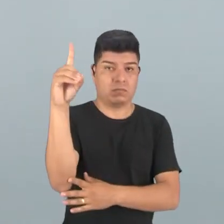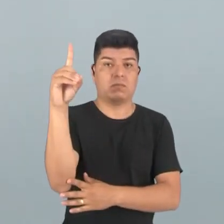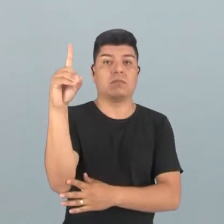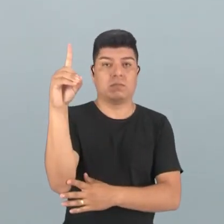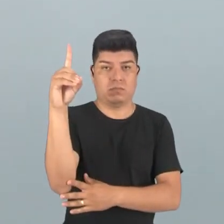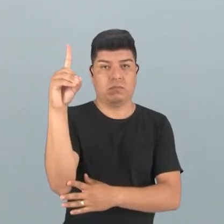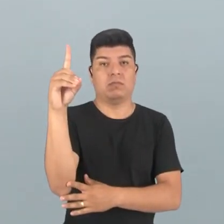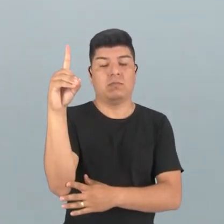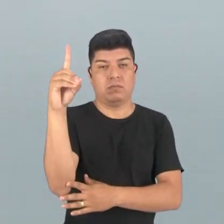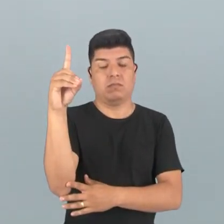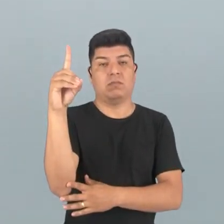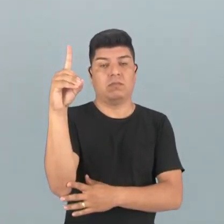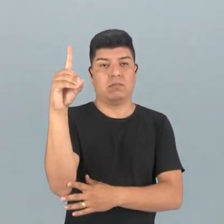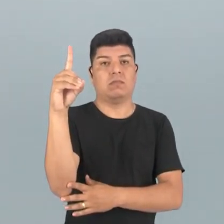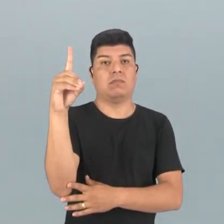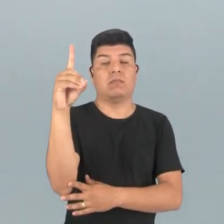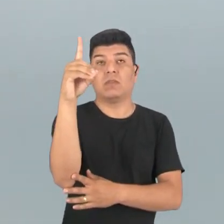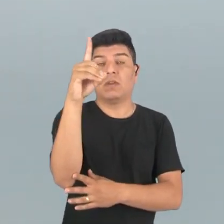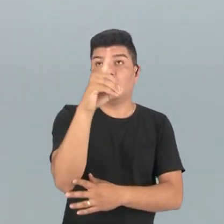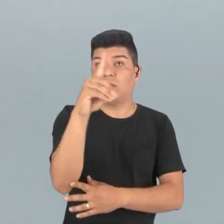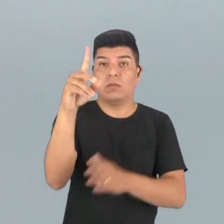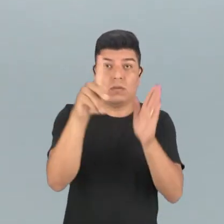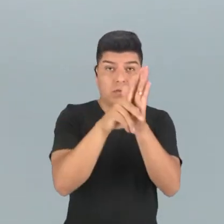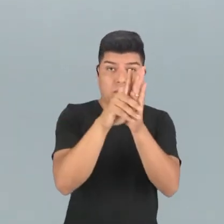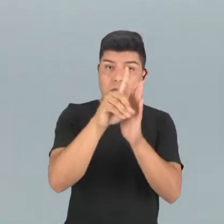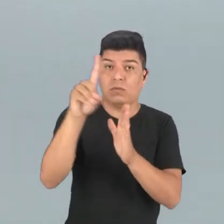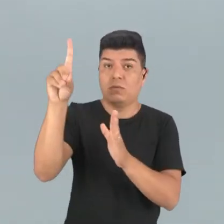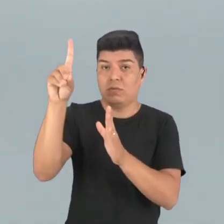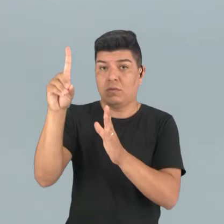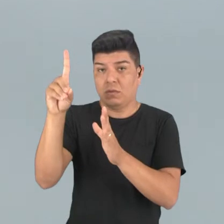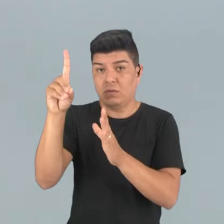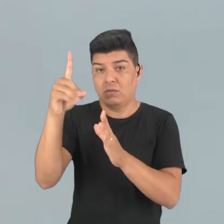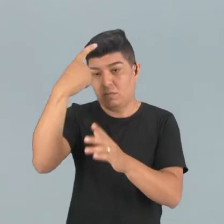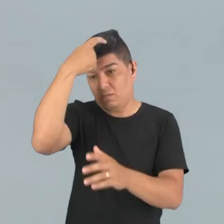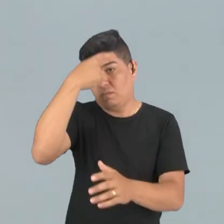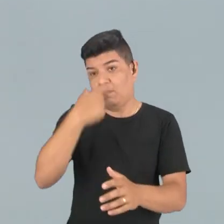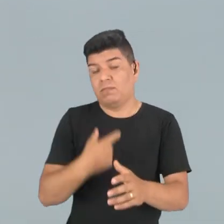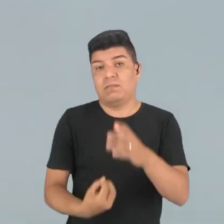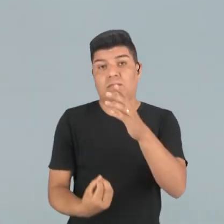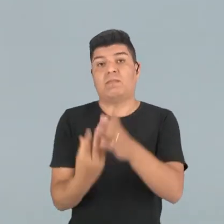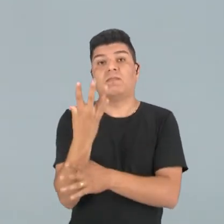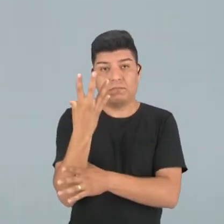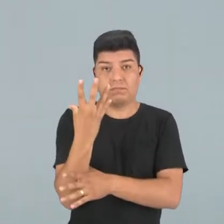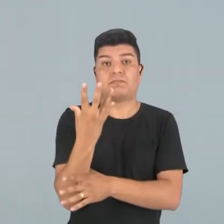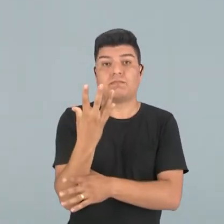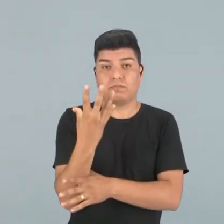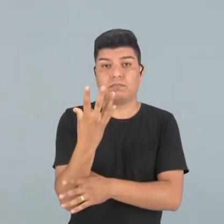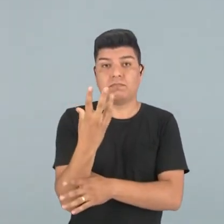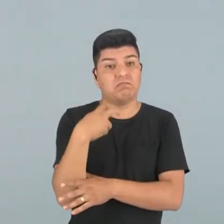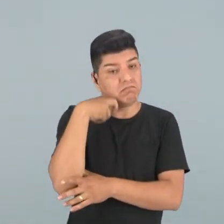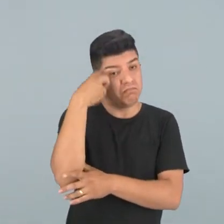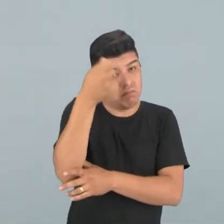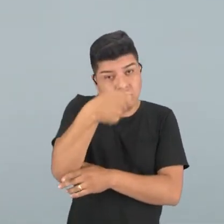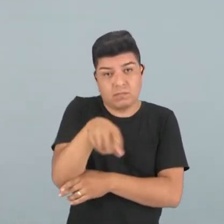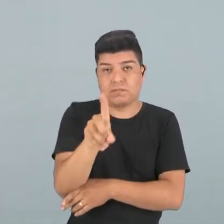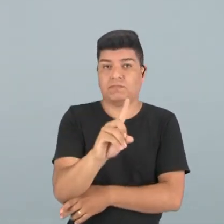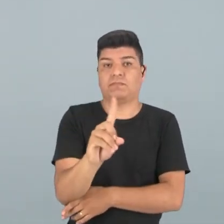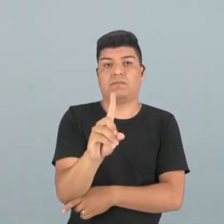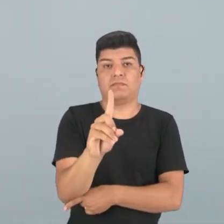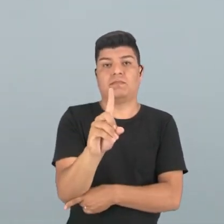né, divina, e foi Deus que nos fez assim. Então, não temos por que nos envergonhar,